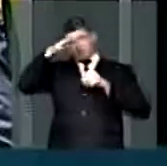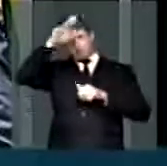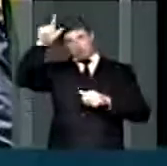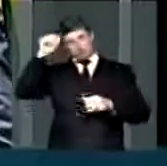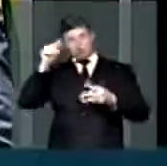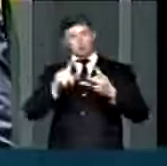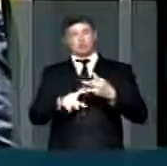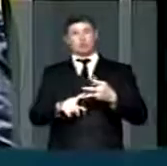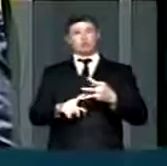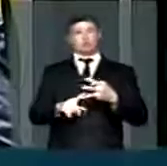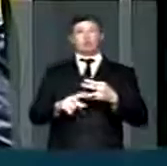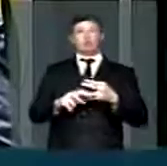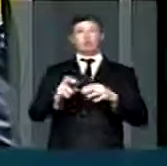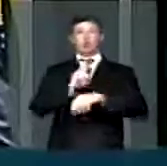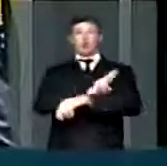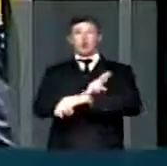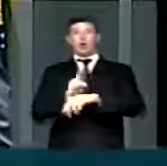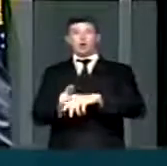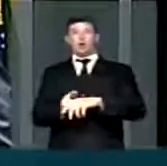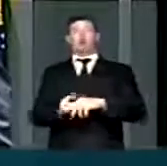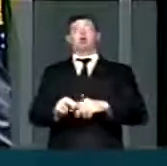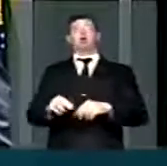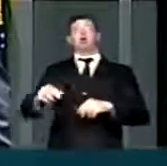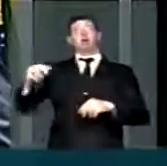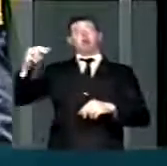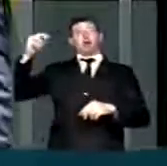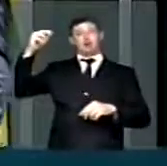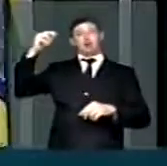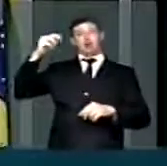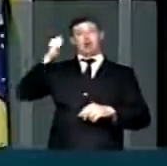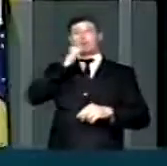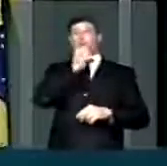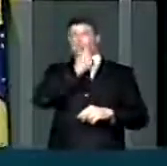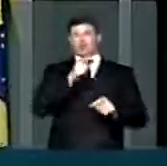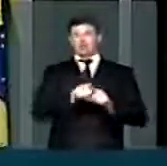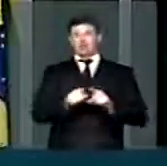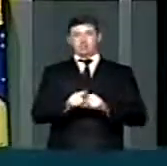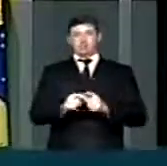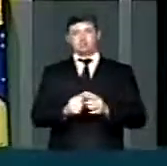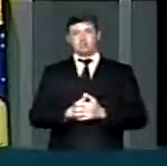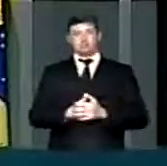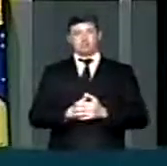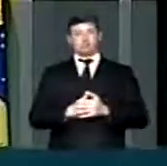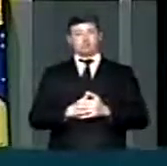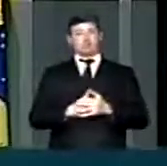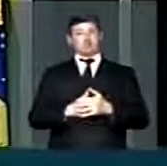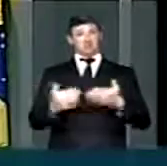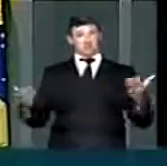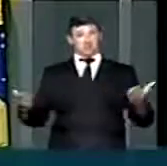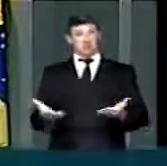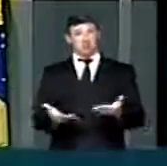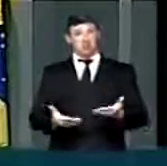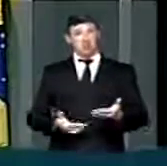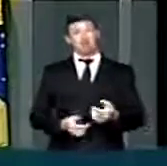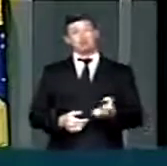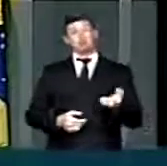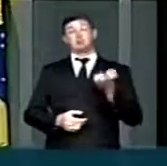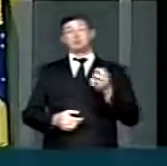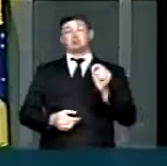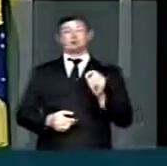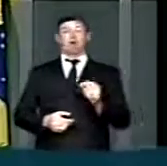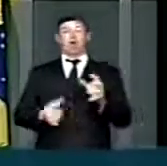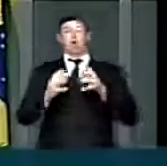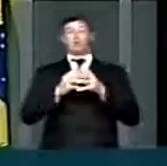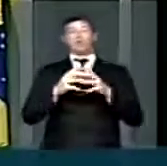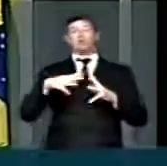Amazonas, Roraima e Amapá. Muito bem, e agora querem, aí está aí a comunidade